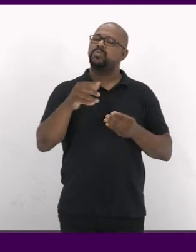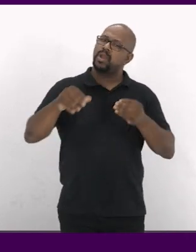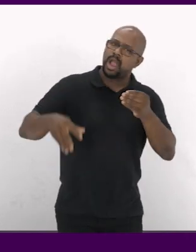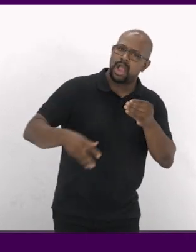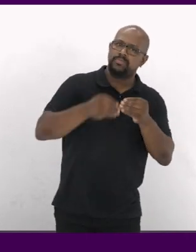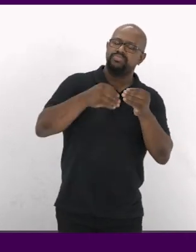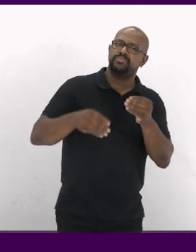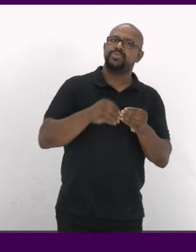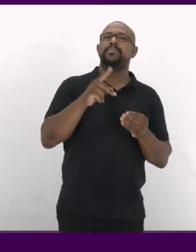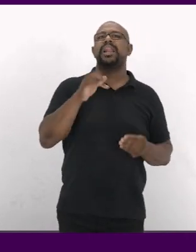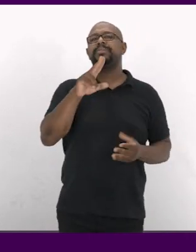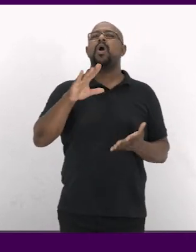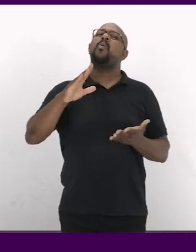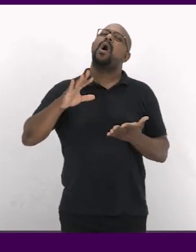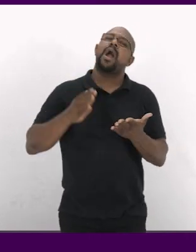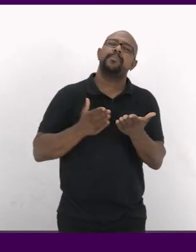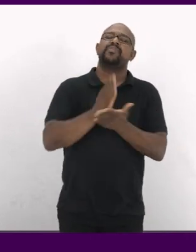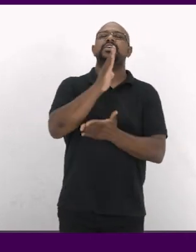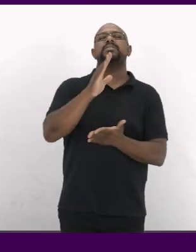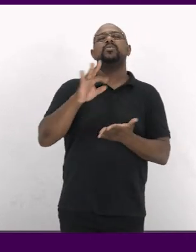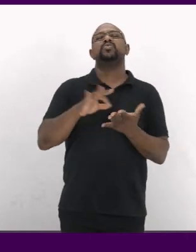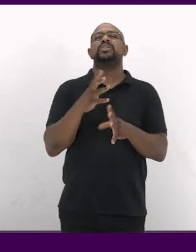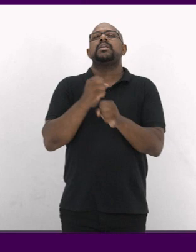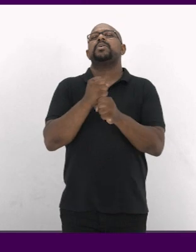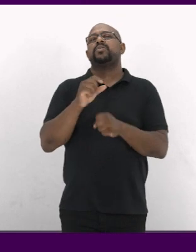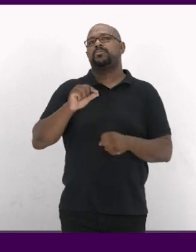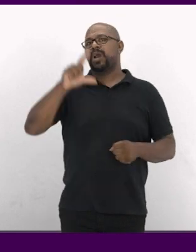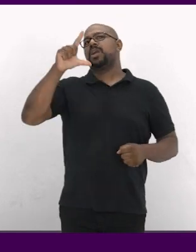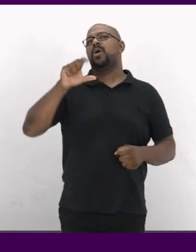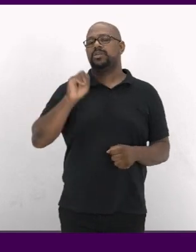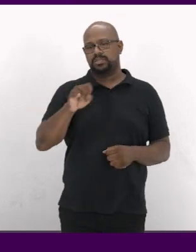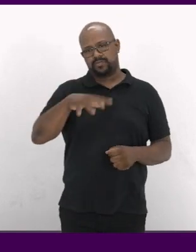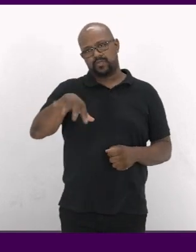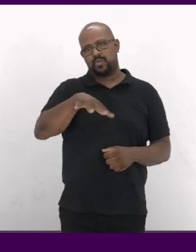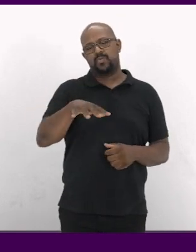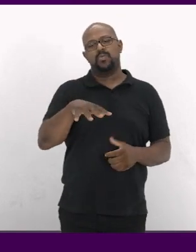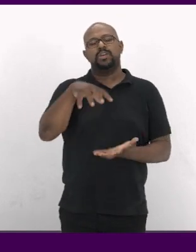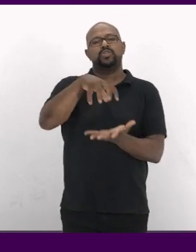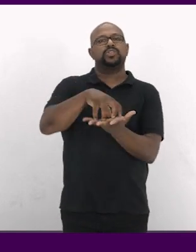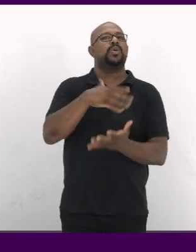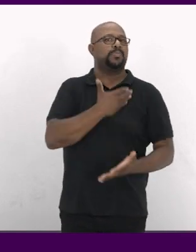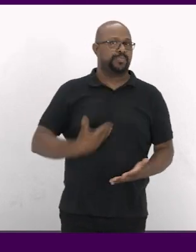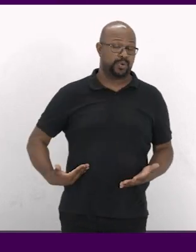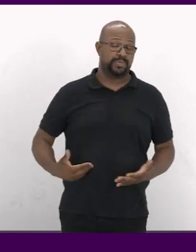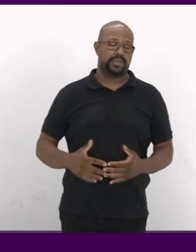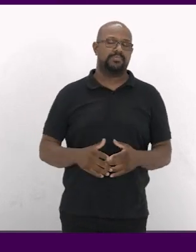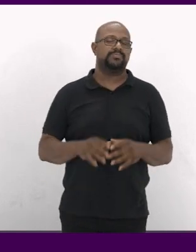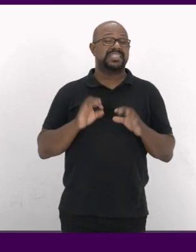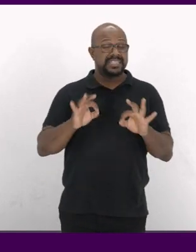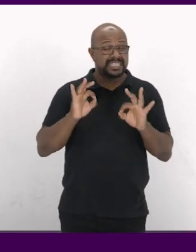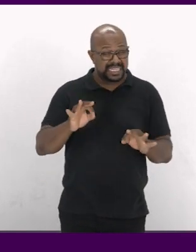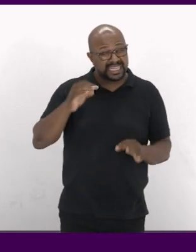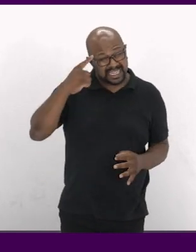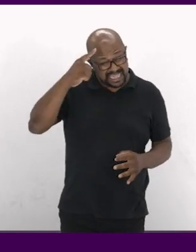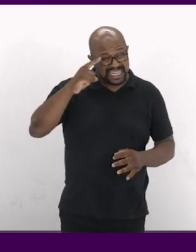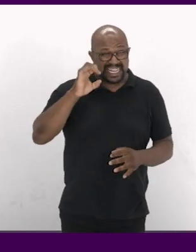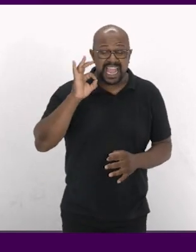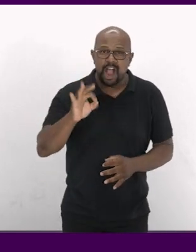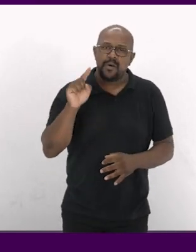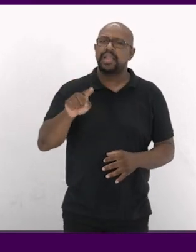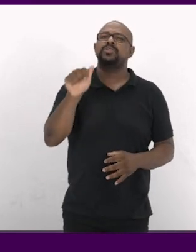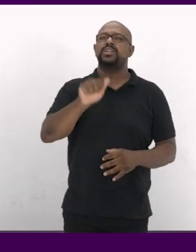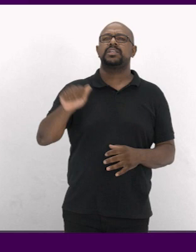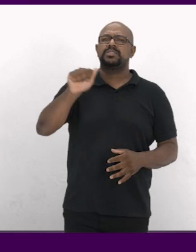emendas parlamentares ou a aprovação de orçamento maior, caso seja um equipamento público. O ideal é que